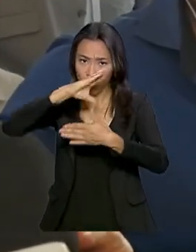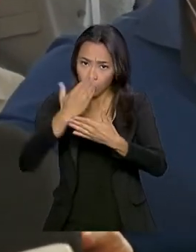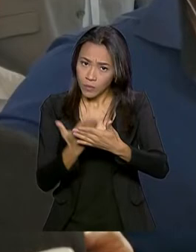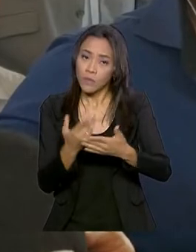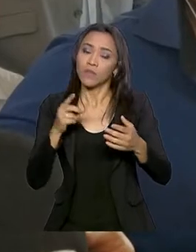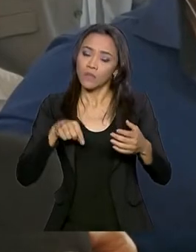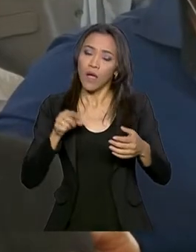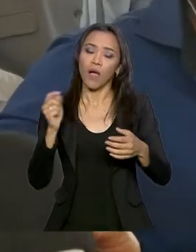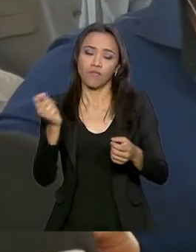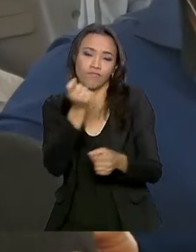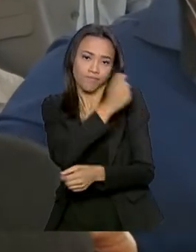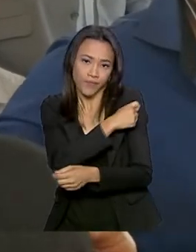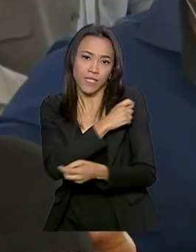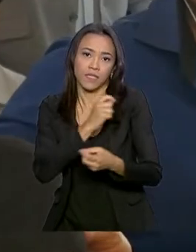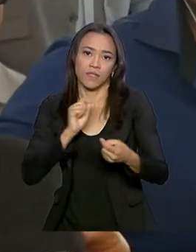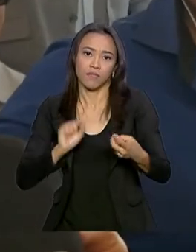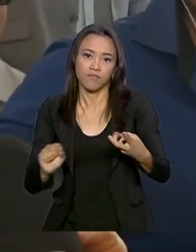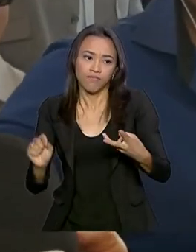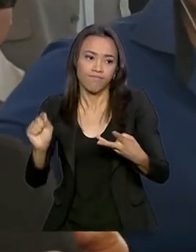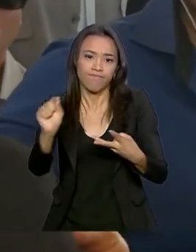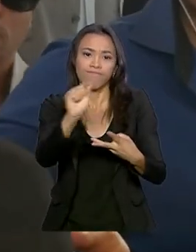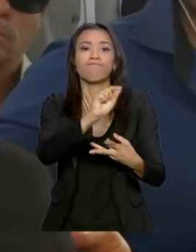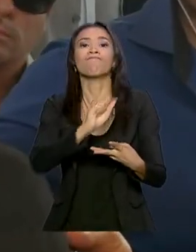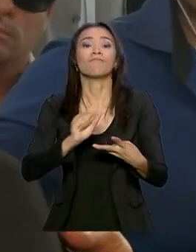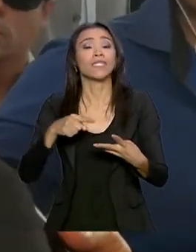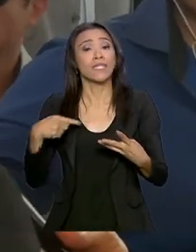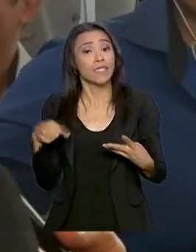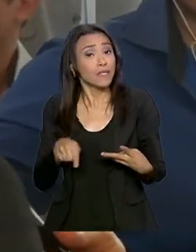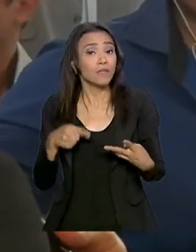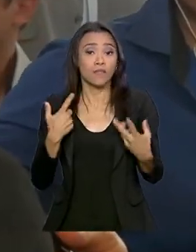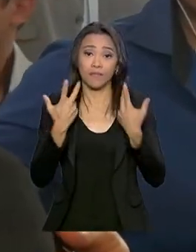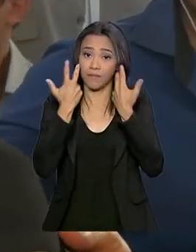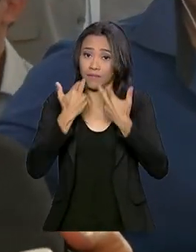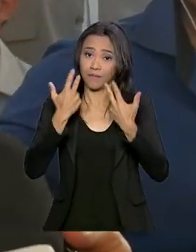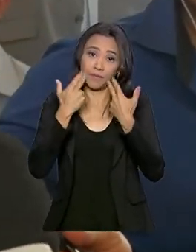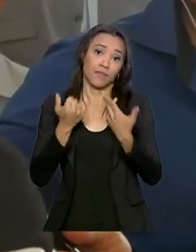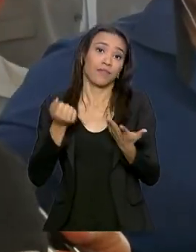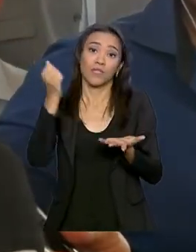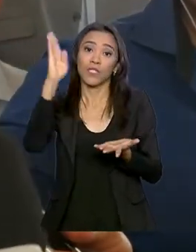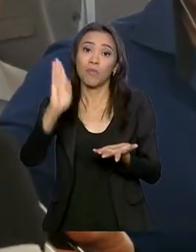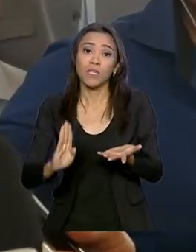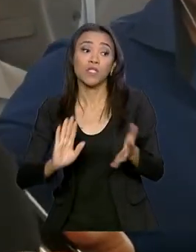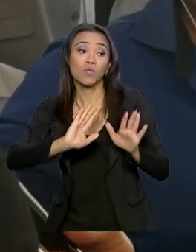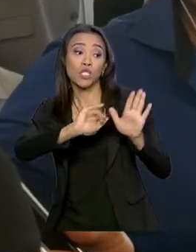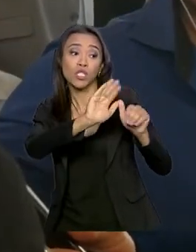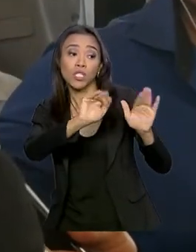de vacinação em bons níveis. E é normal que o Brasil chame as cidades de fronteira.